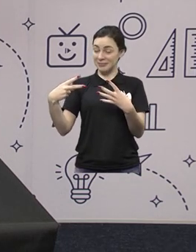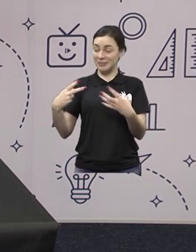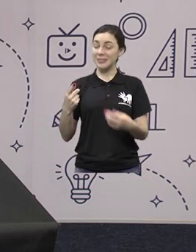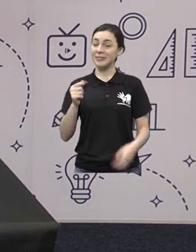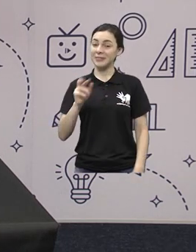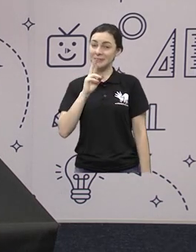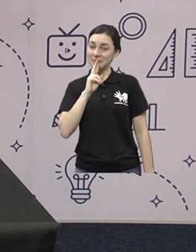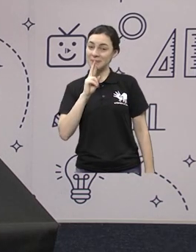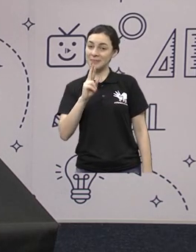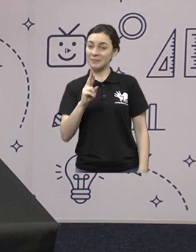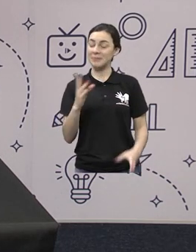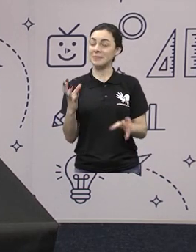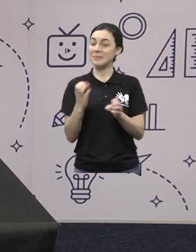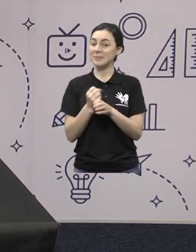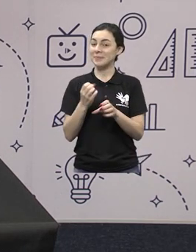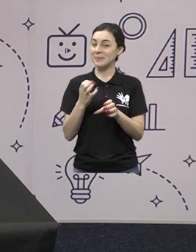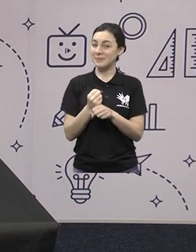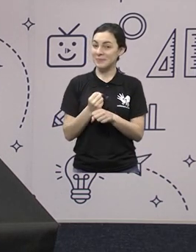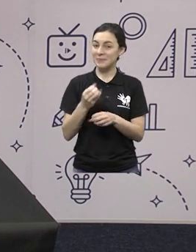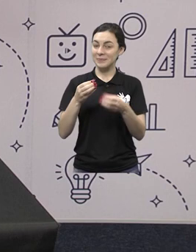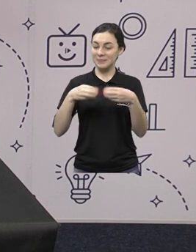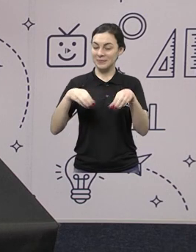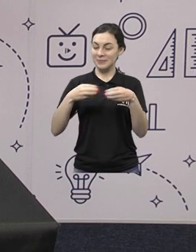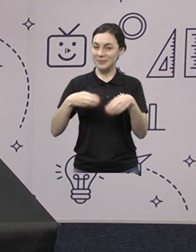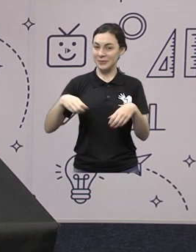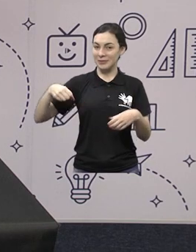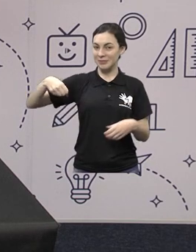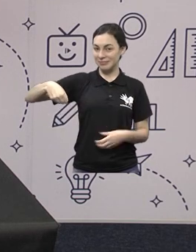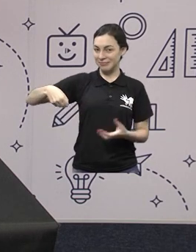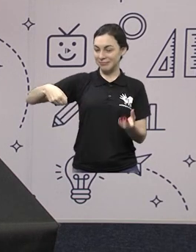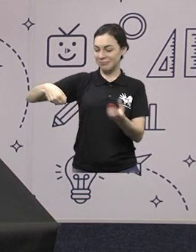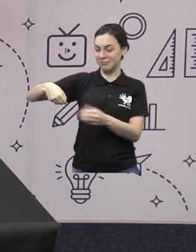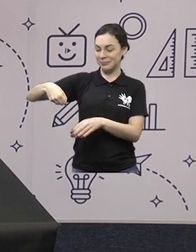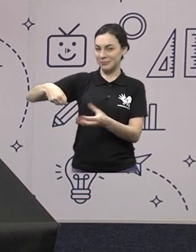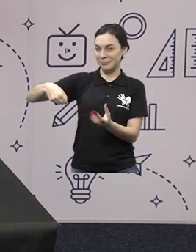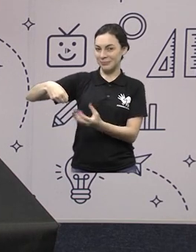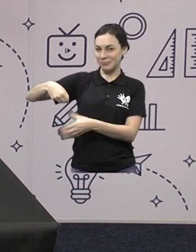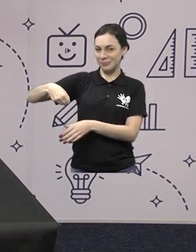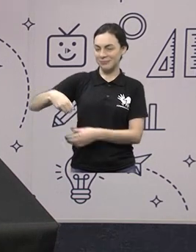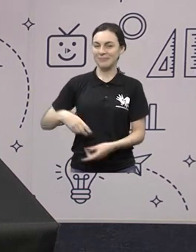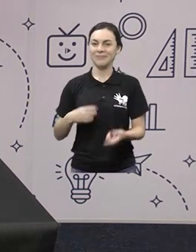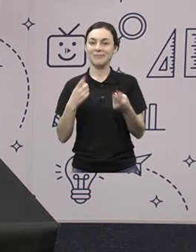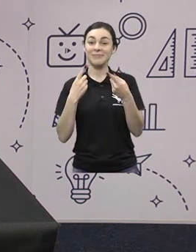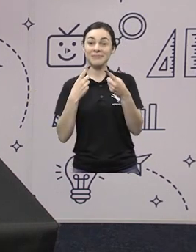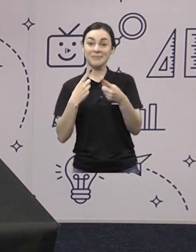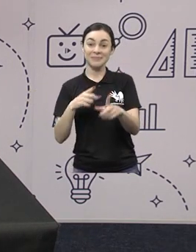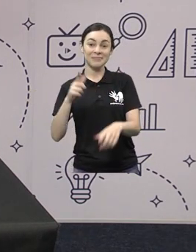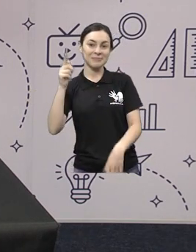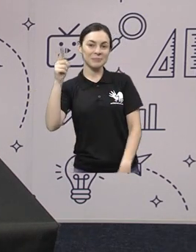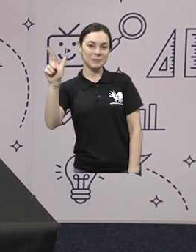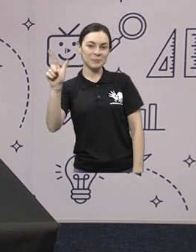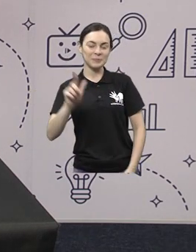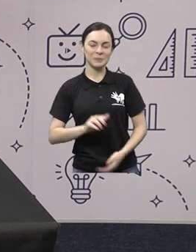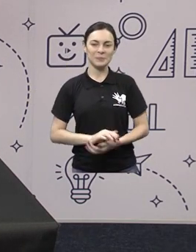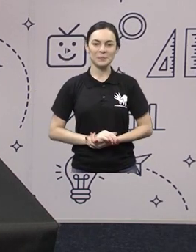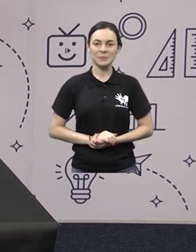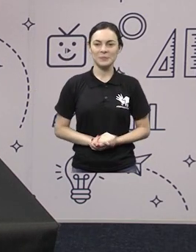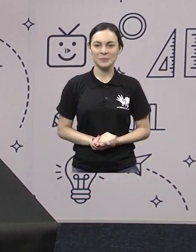O número 4 representa a quantidade de ovos que tem na cesta. Gostaram? Vamos para o próximo